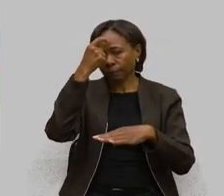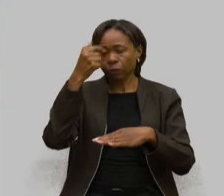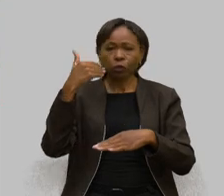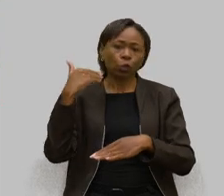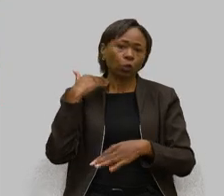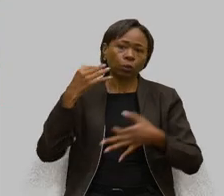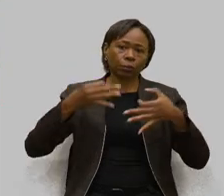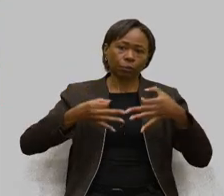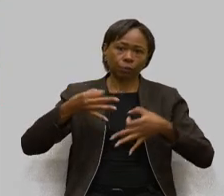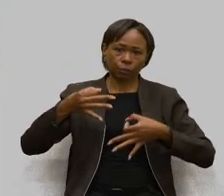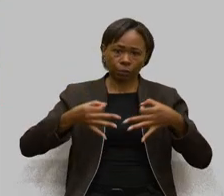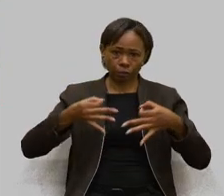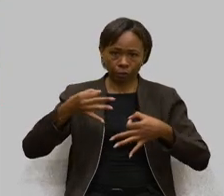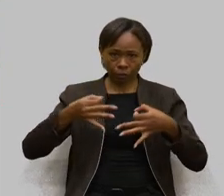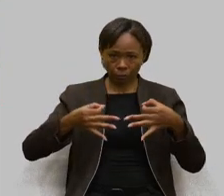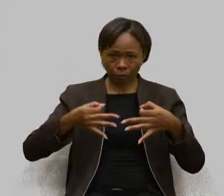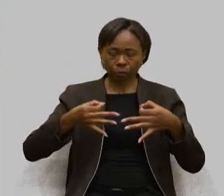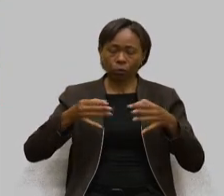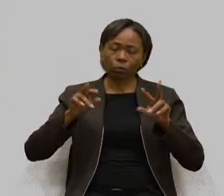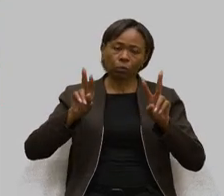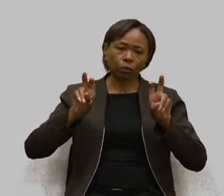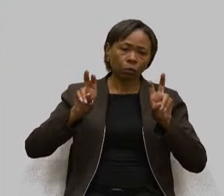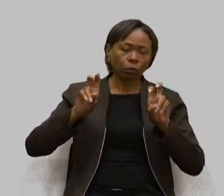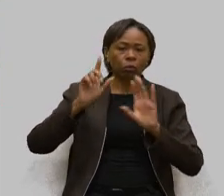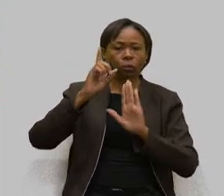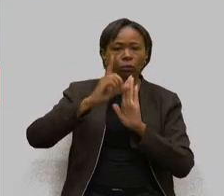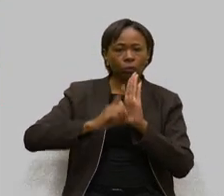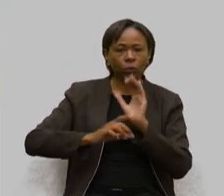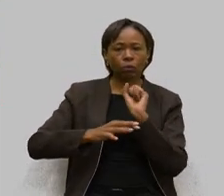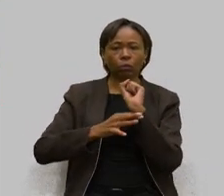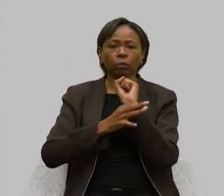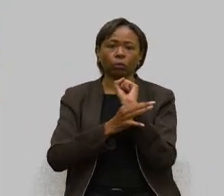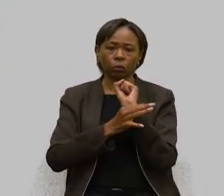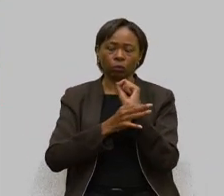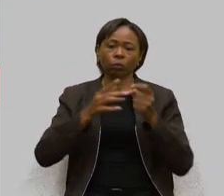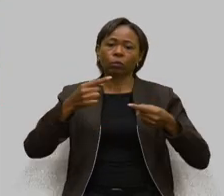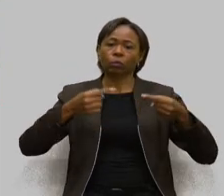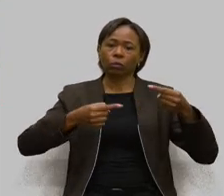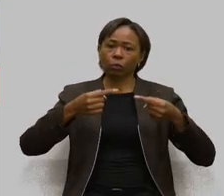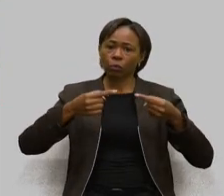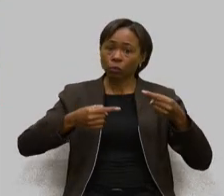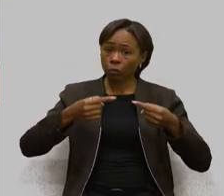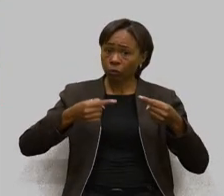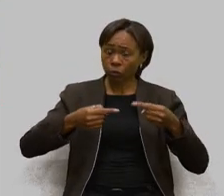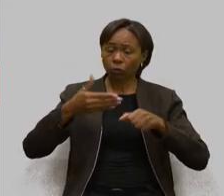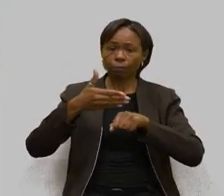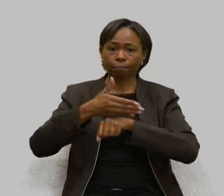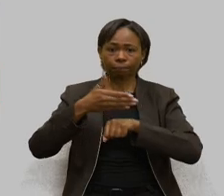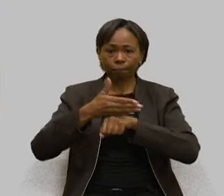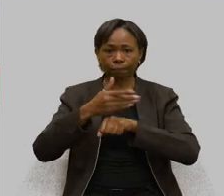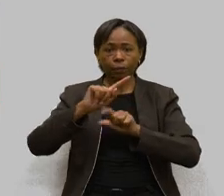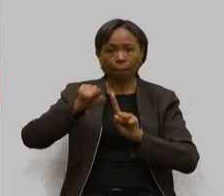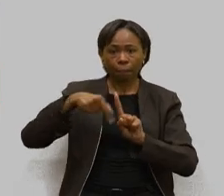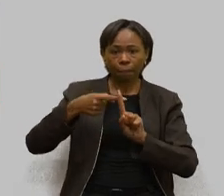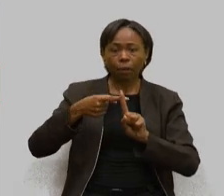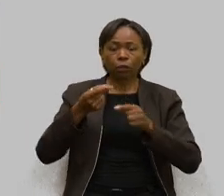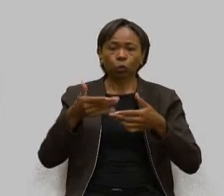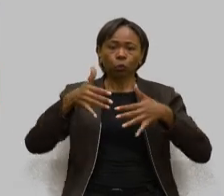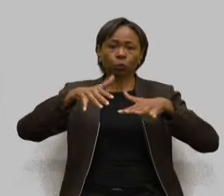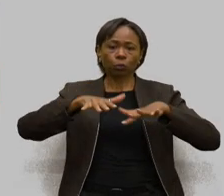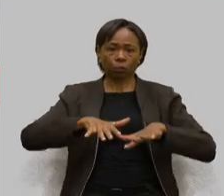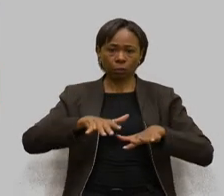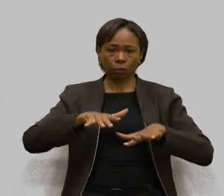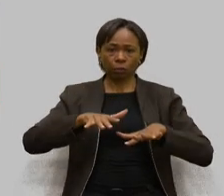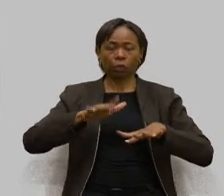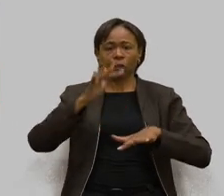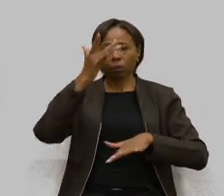magistradas sobre os direitos as garantias as políticas de acesso e inclusão voltadas à Pessoas com